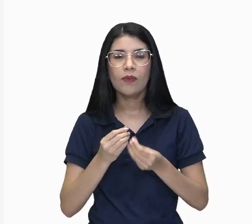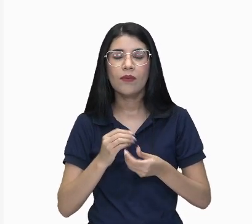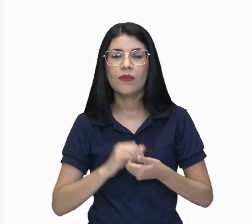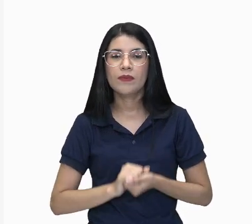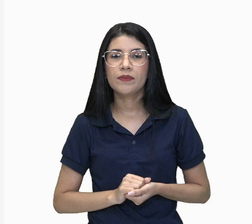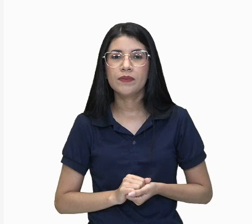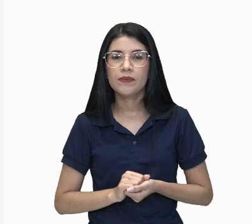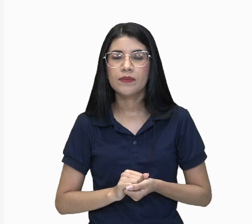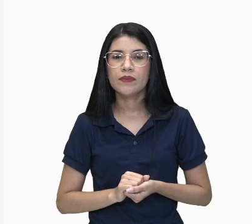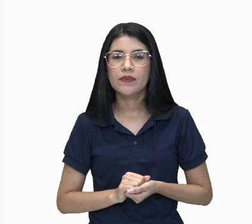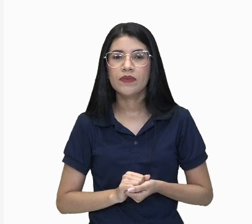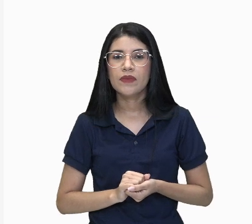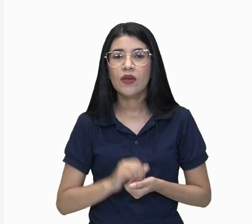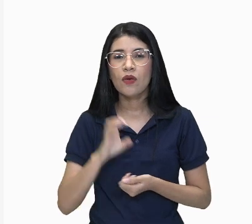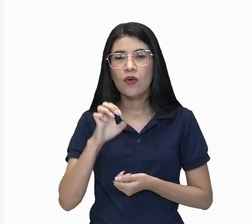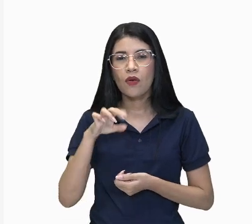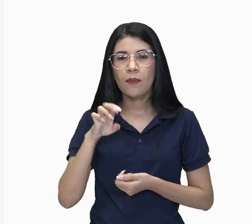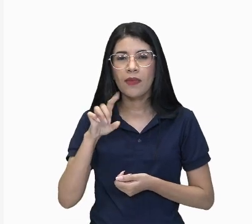comédico.